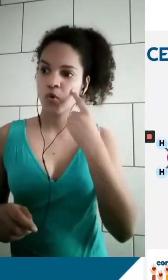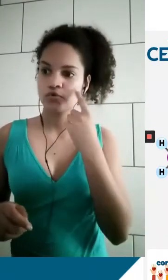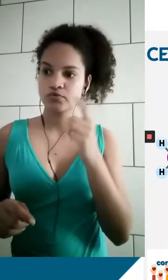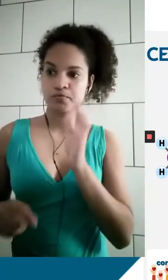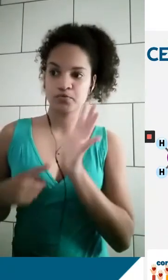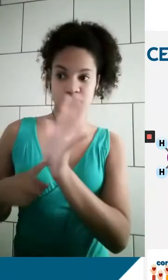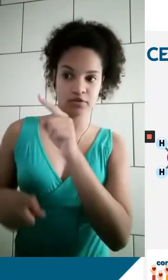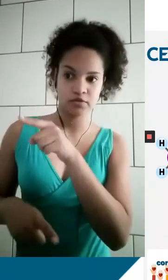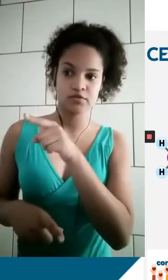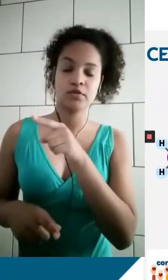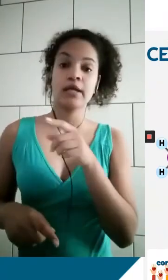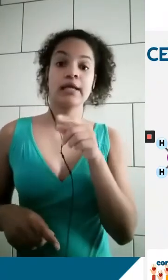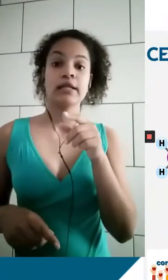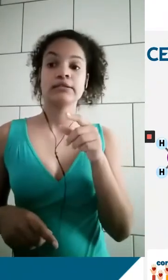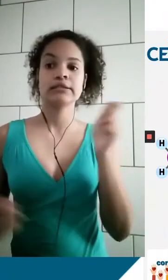do mouse,